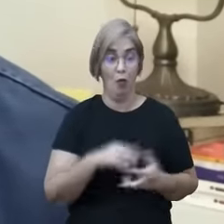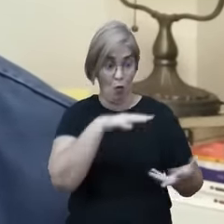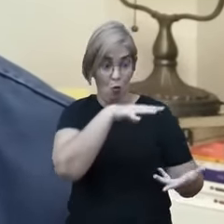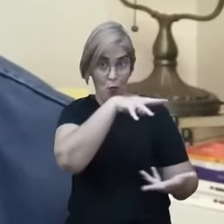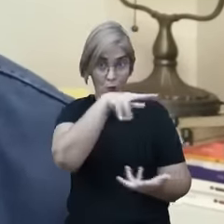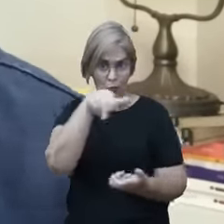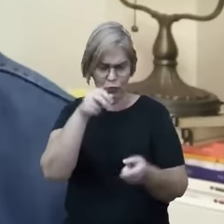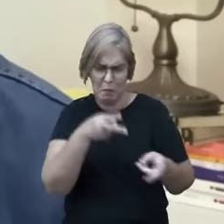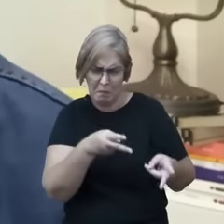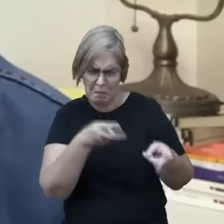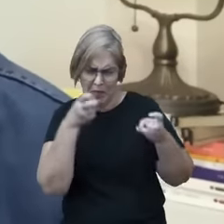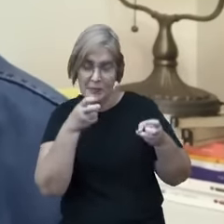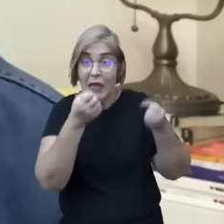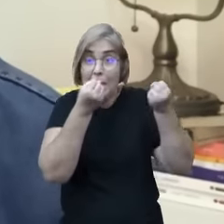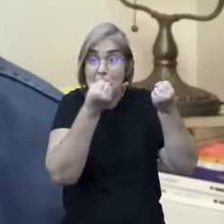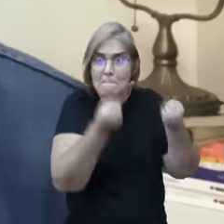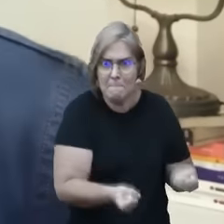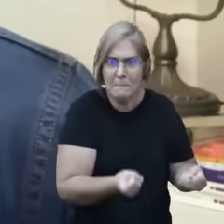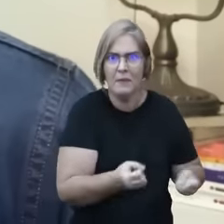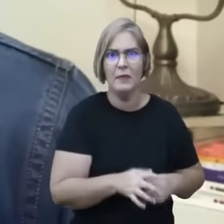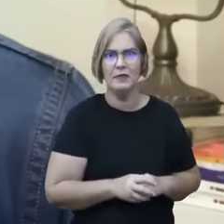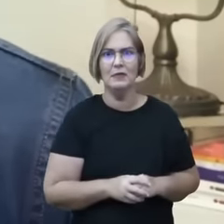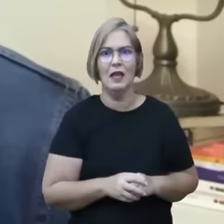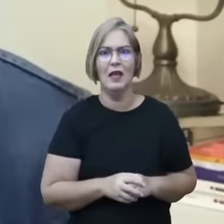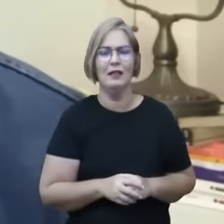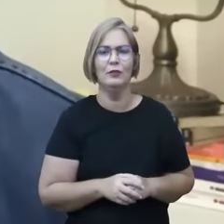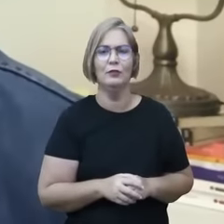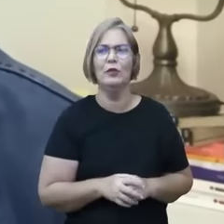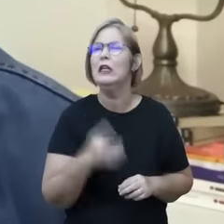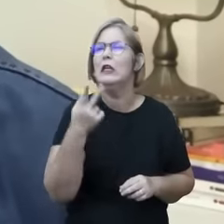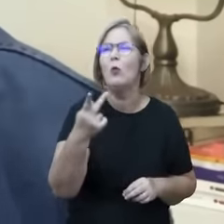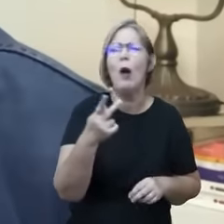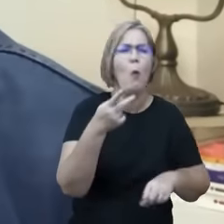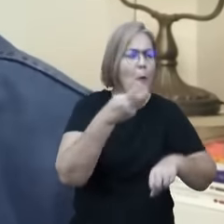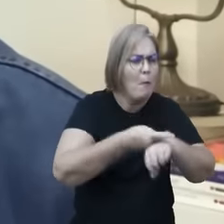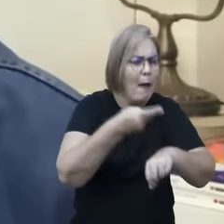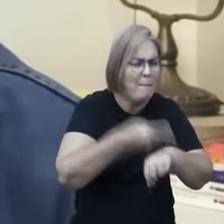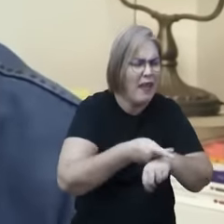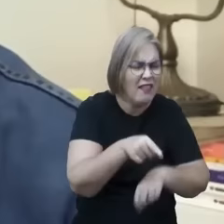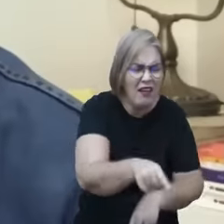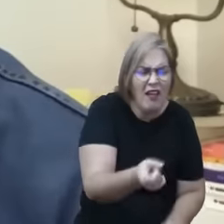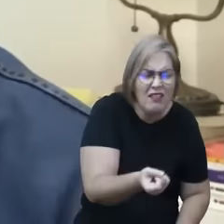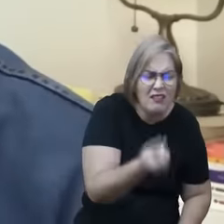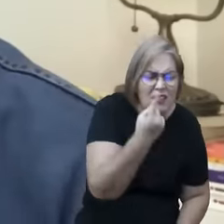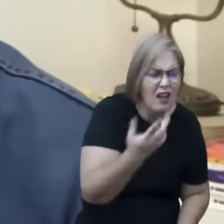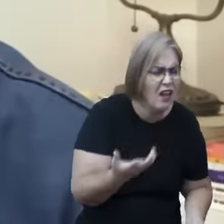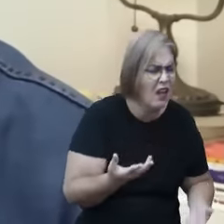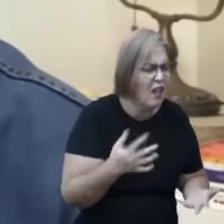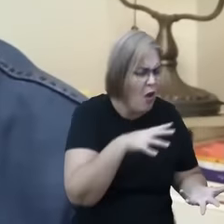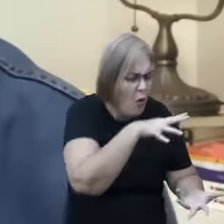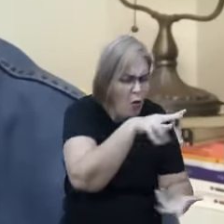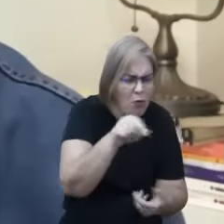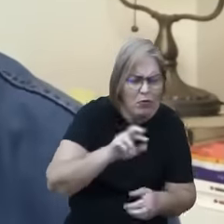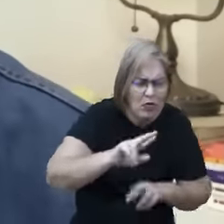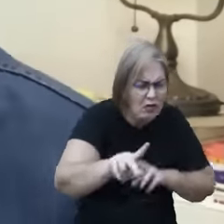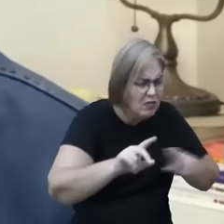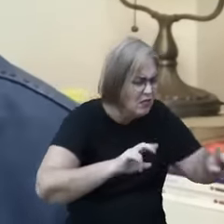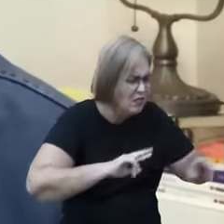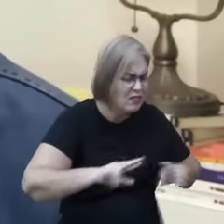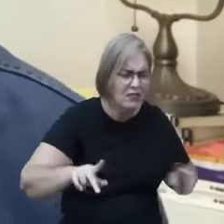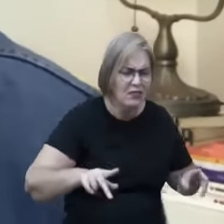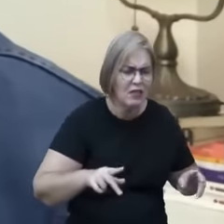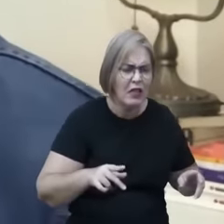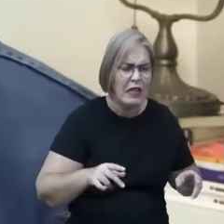denso, entrever a que ponto uma pedra é estranha e irredutível para nós? Com que intensidade a